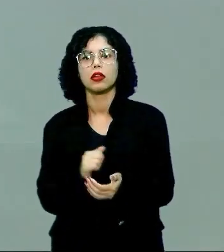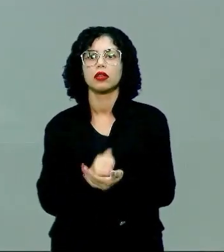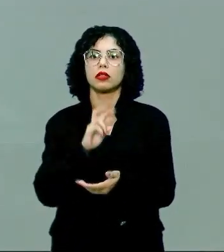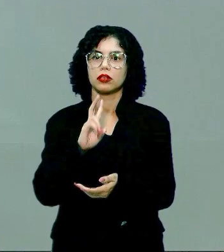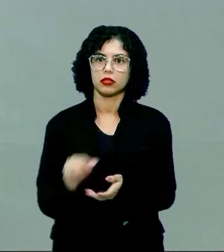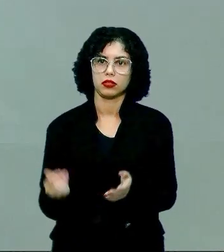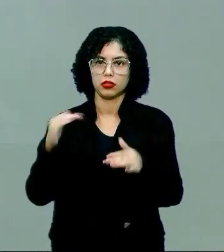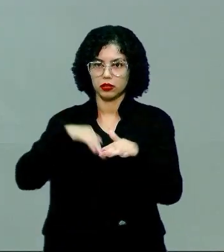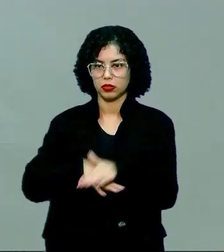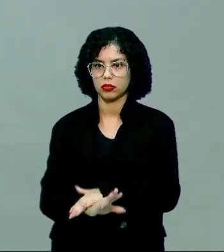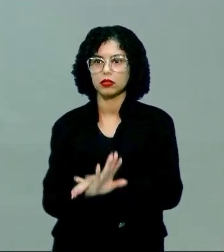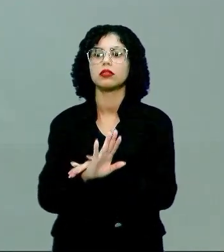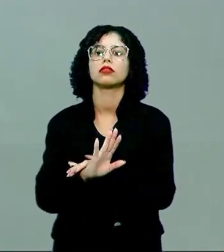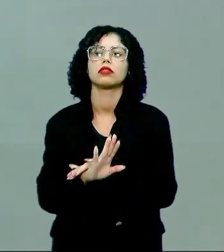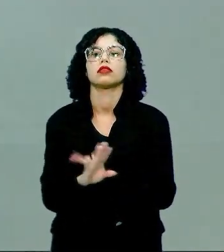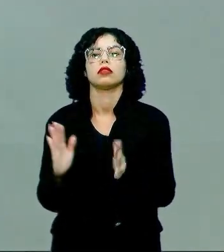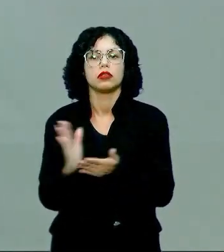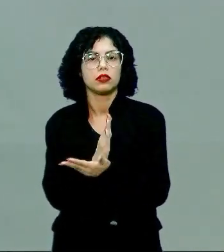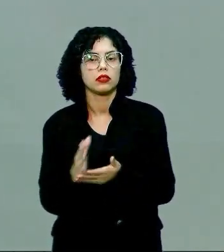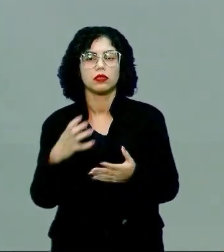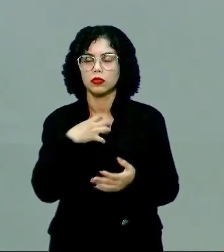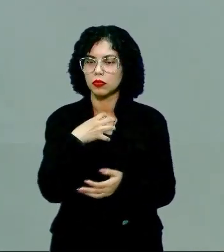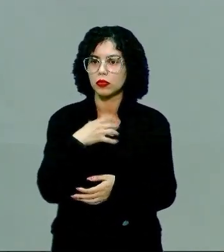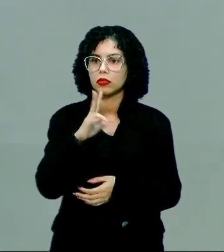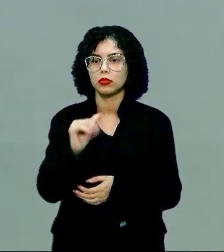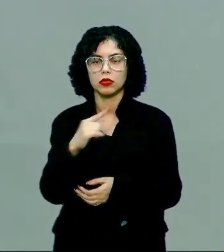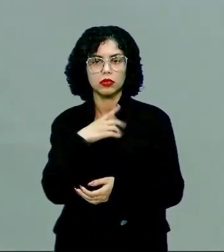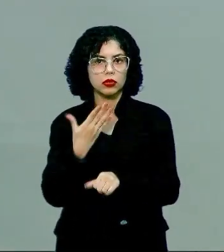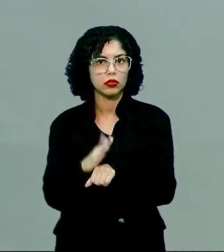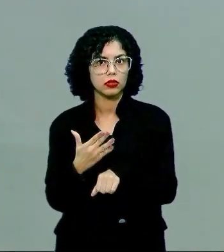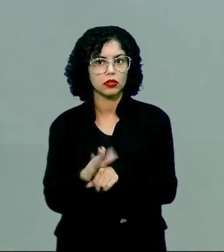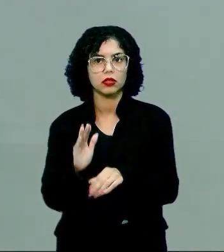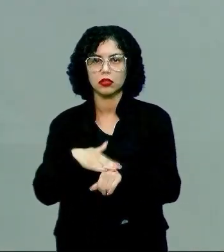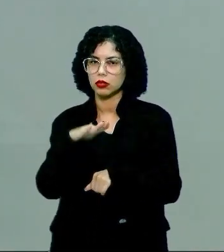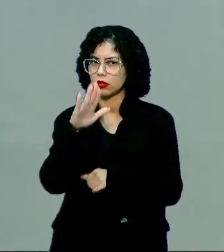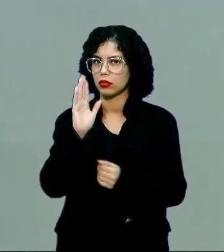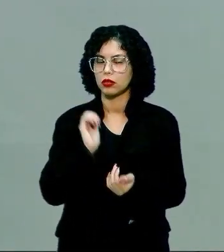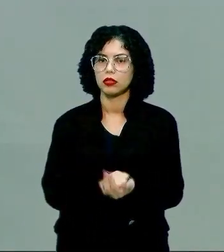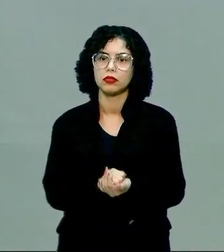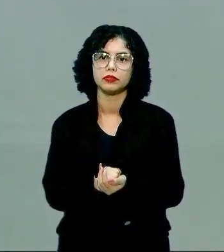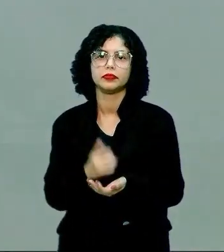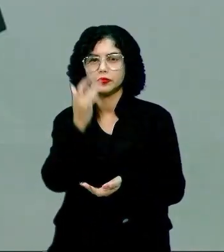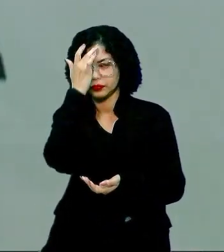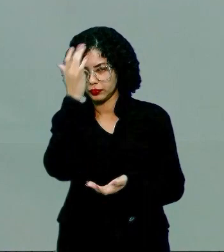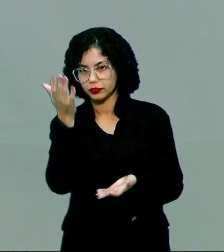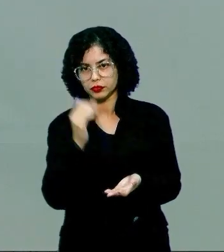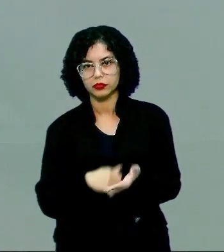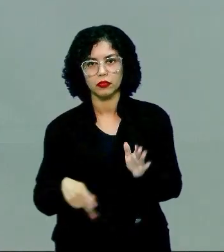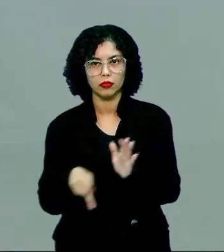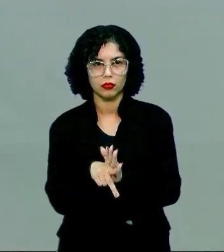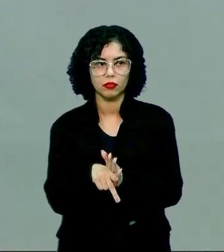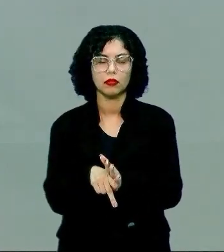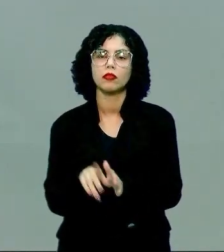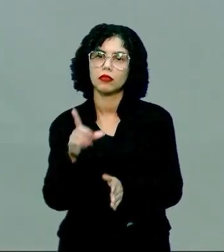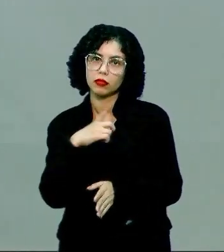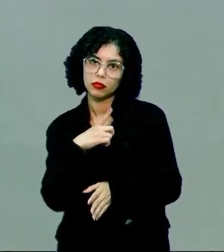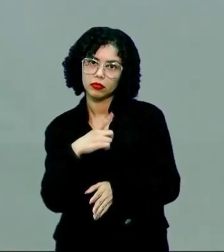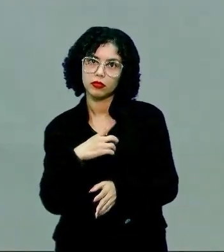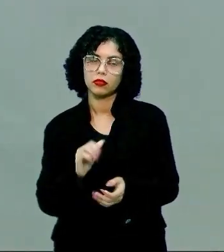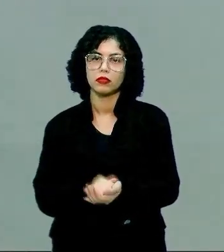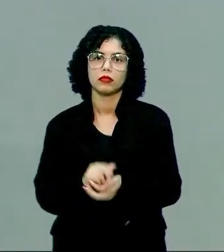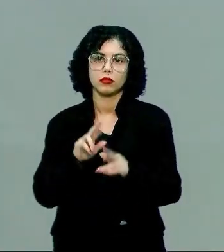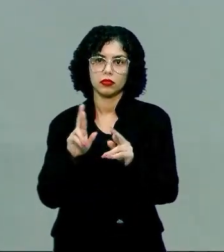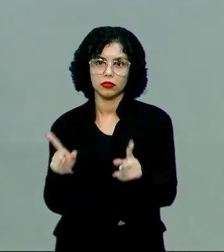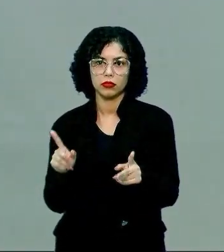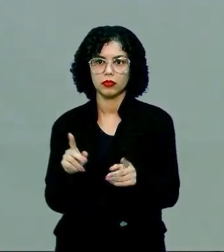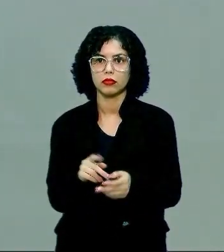vão sendo armazenadas ali em algum momento você vai ter aquela prática um pouco mais facilitada justamente por ter essa